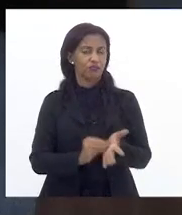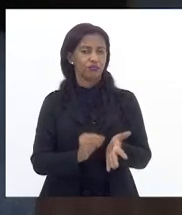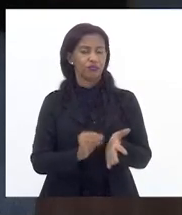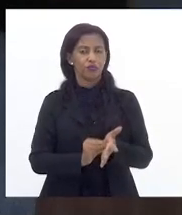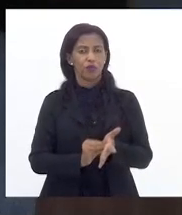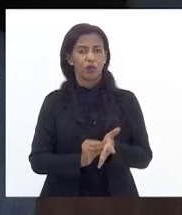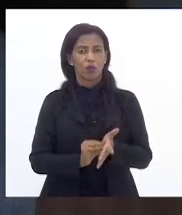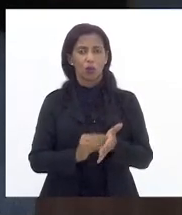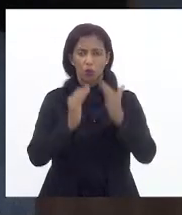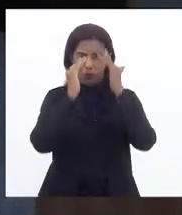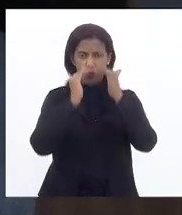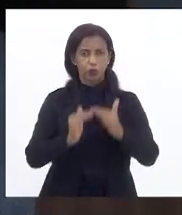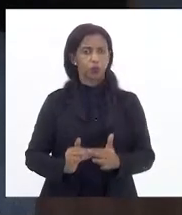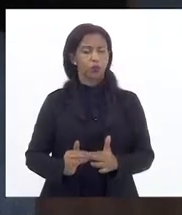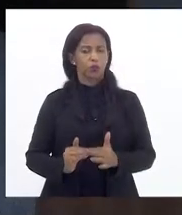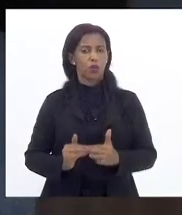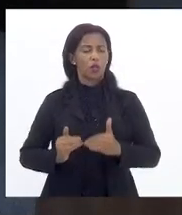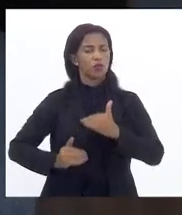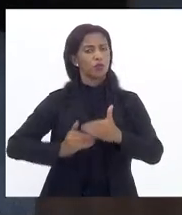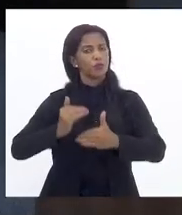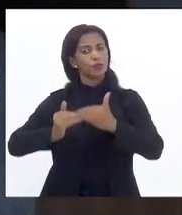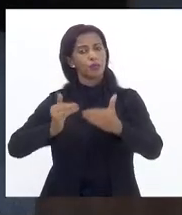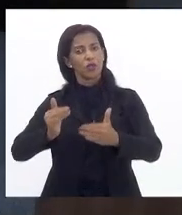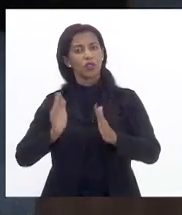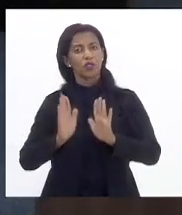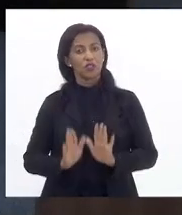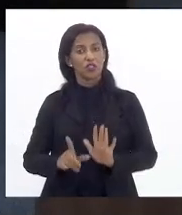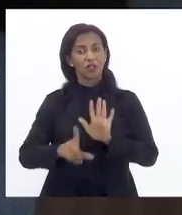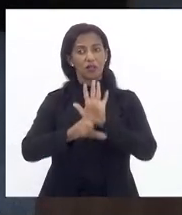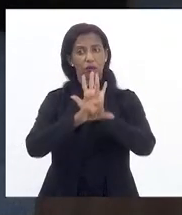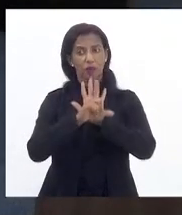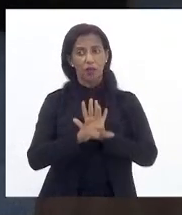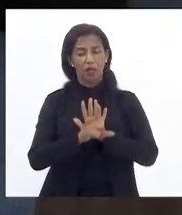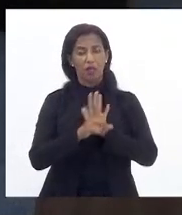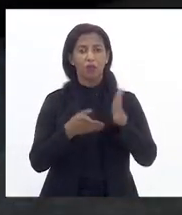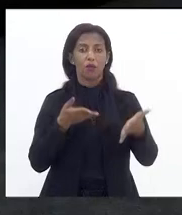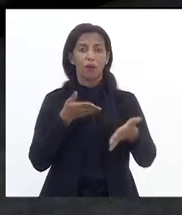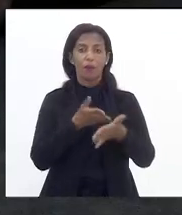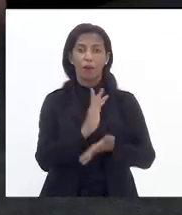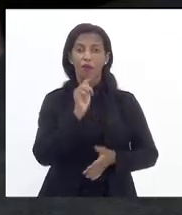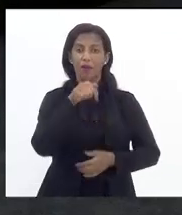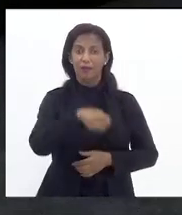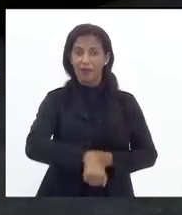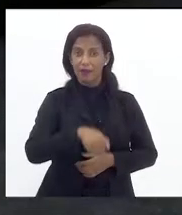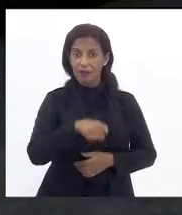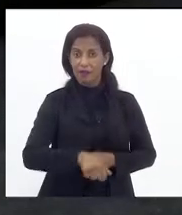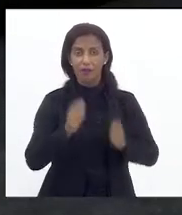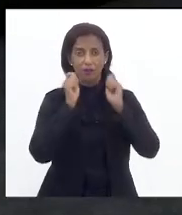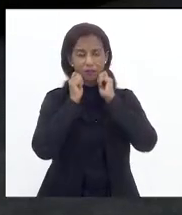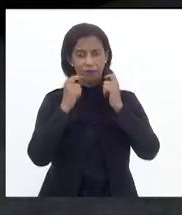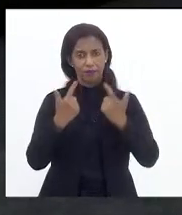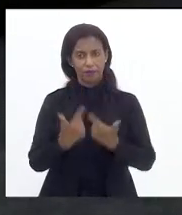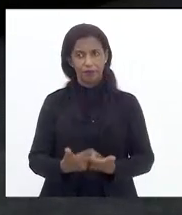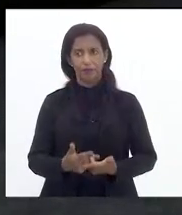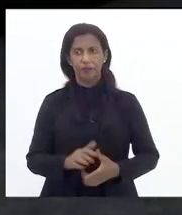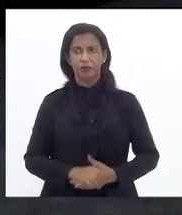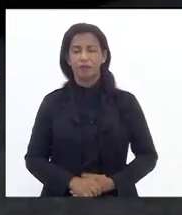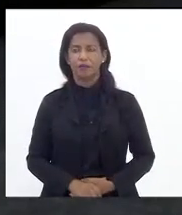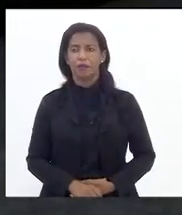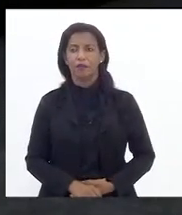servidores porque não tem cumprido as progressões que já são leis que foram aprovados aqui nessa casa